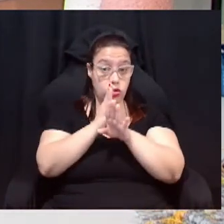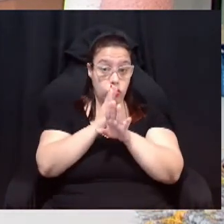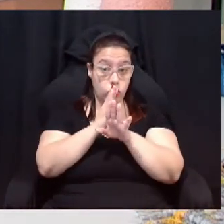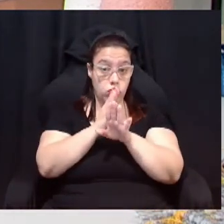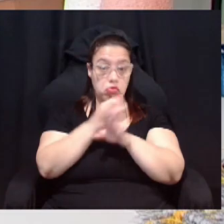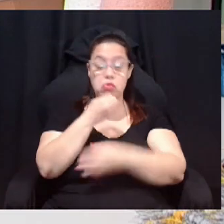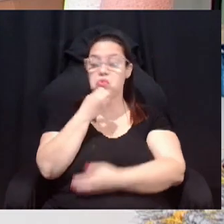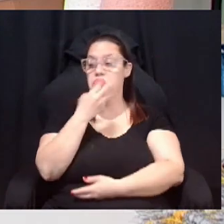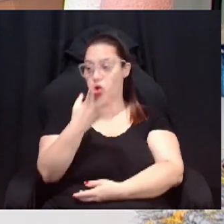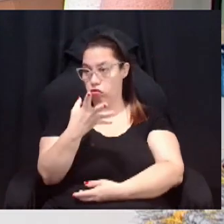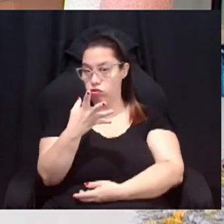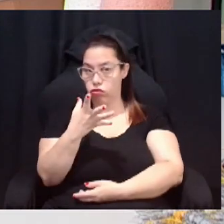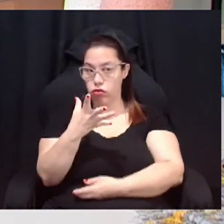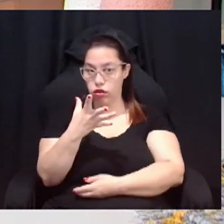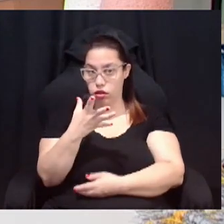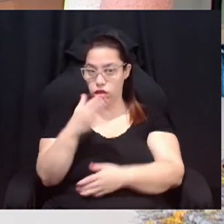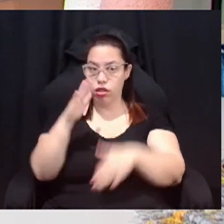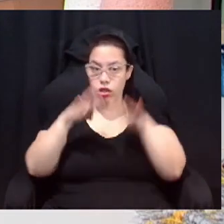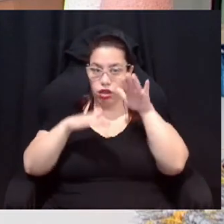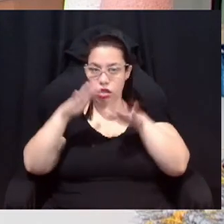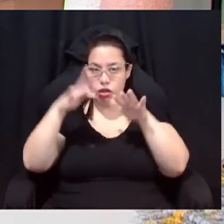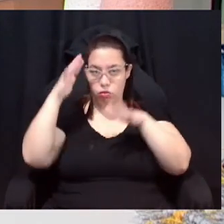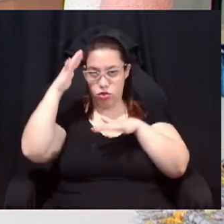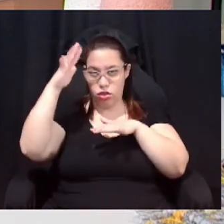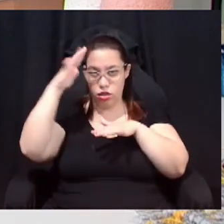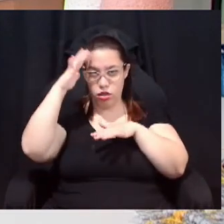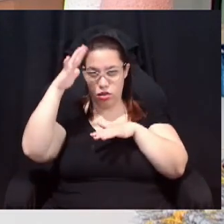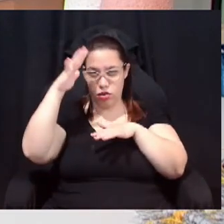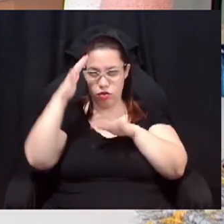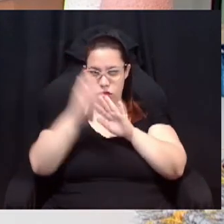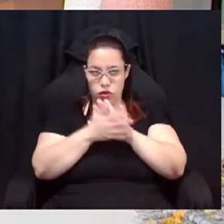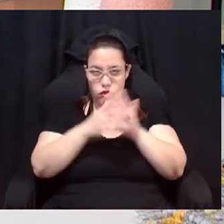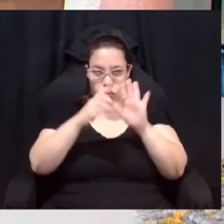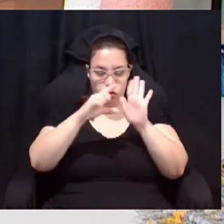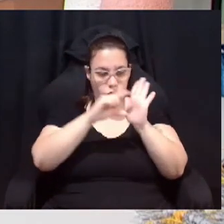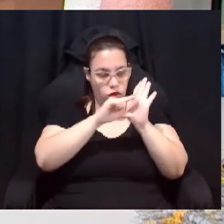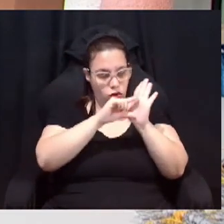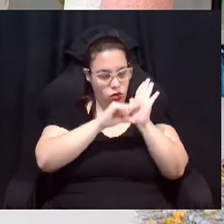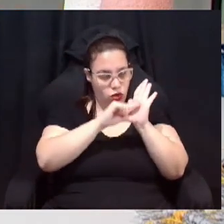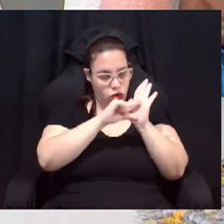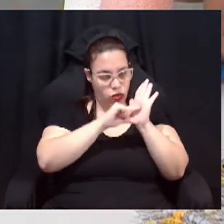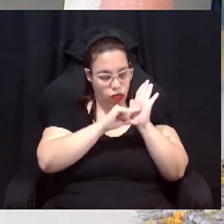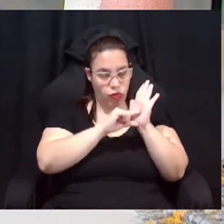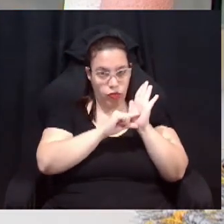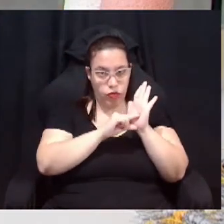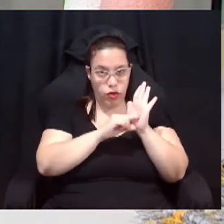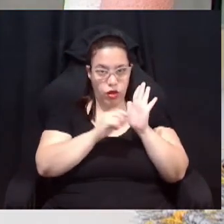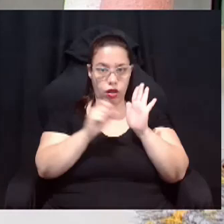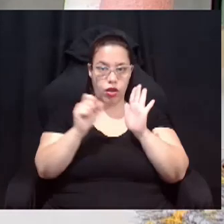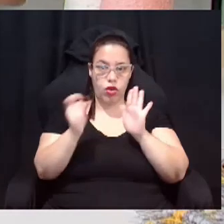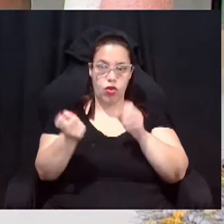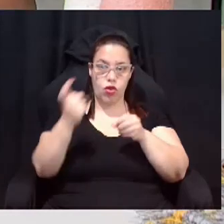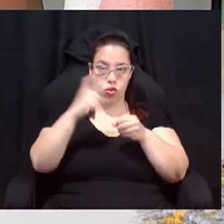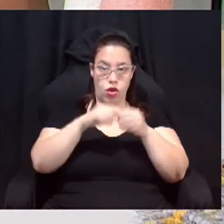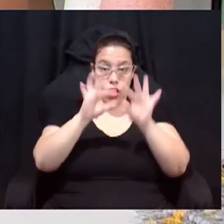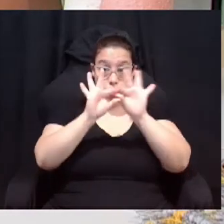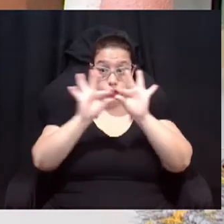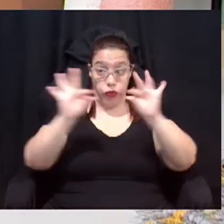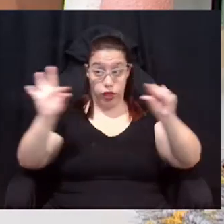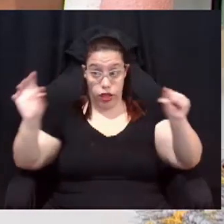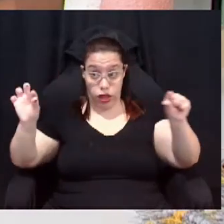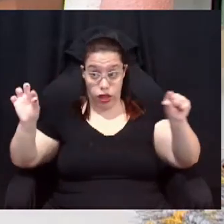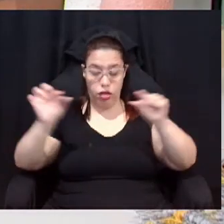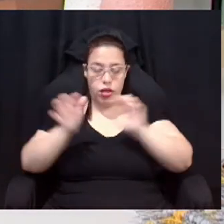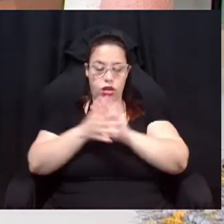que eu considerei aqui. Aqui, no total, a gente pode voltar lá com A fita. ou a